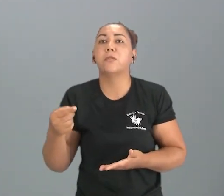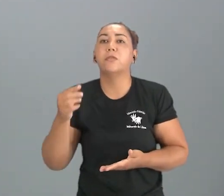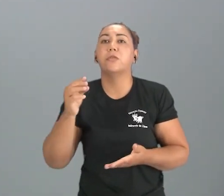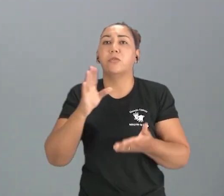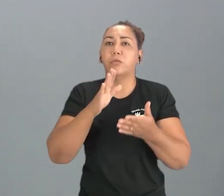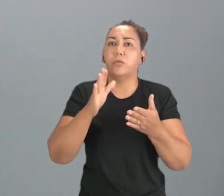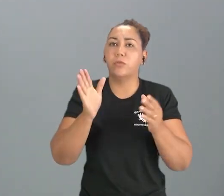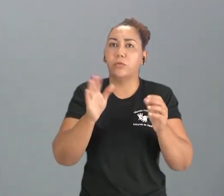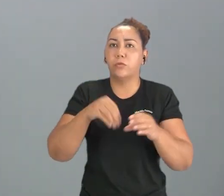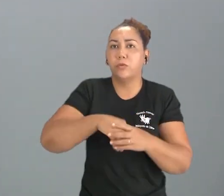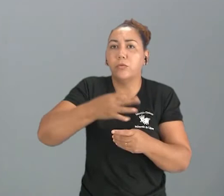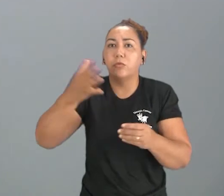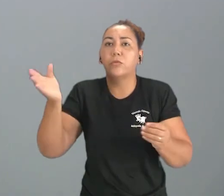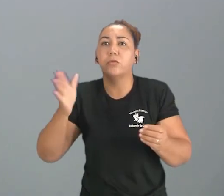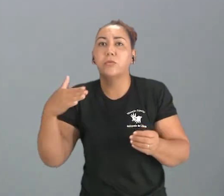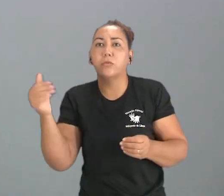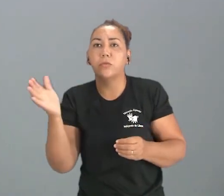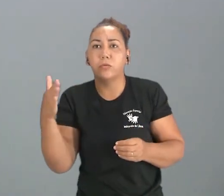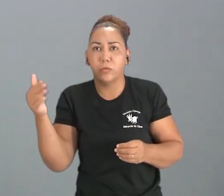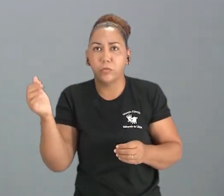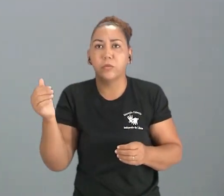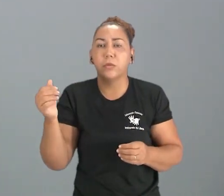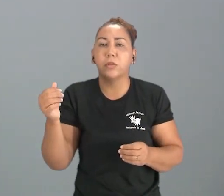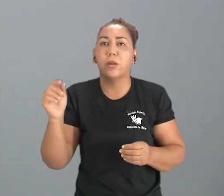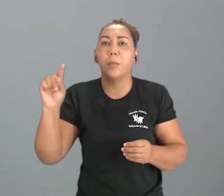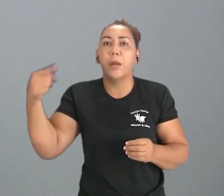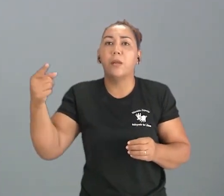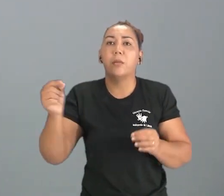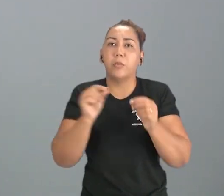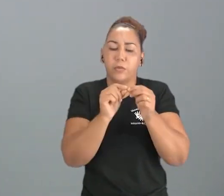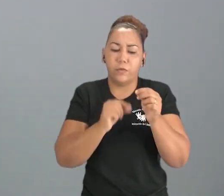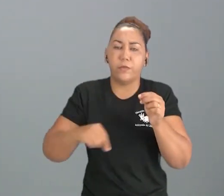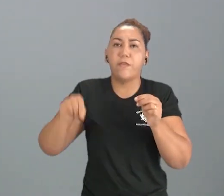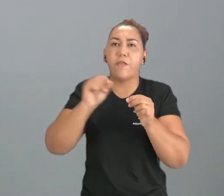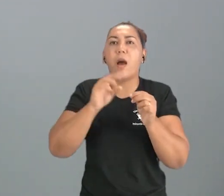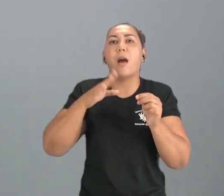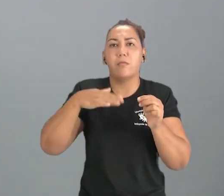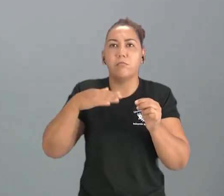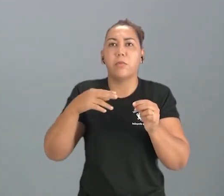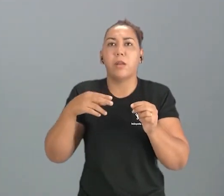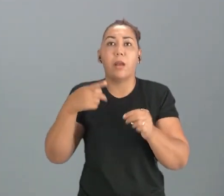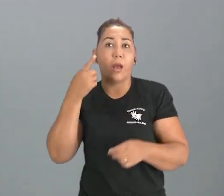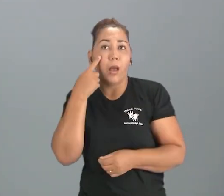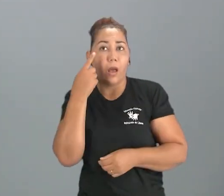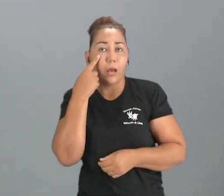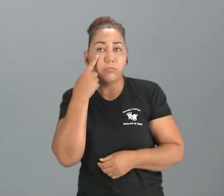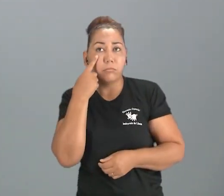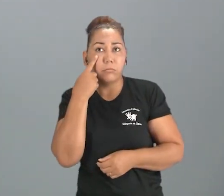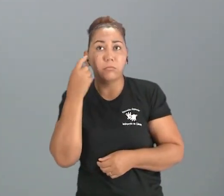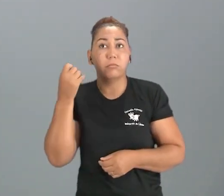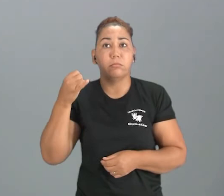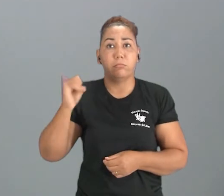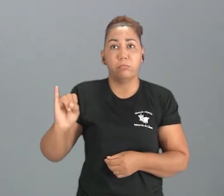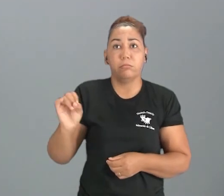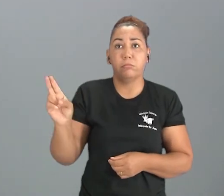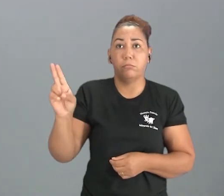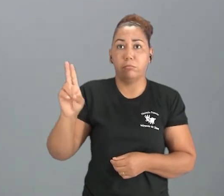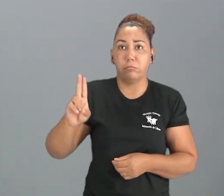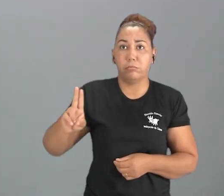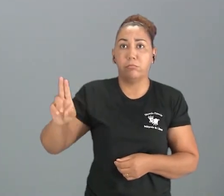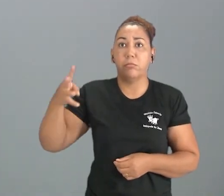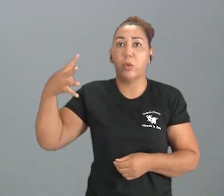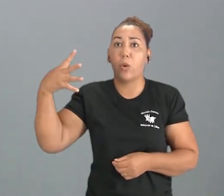essa parte externa para colorir a parte interna, que seria do círculo. Observe que, se nós usamos